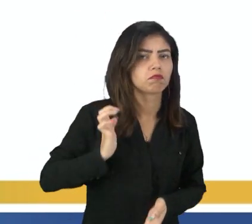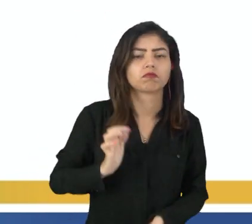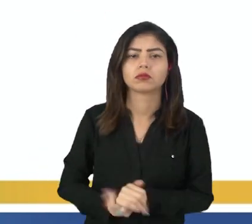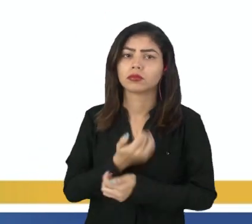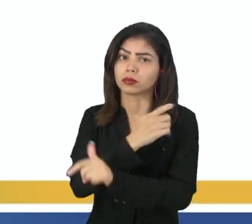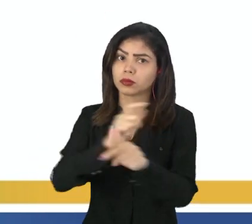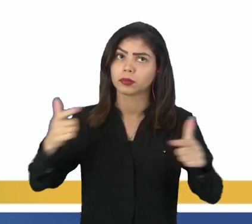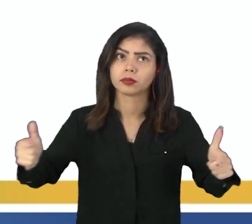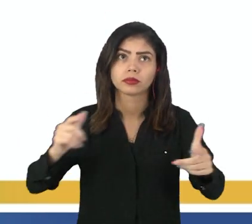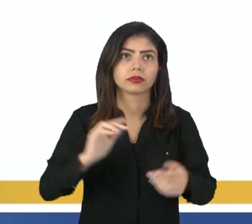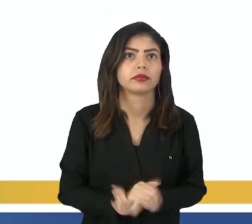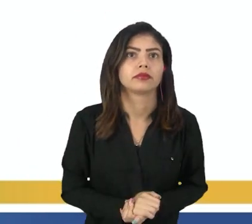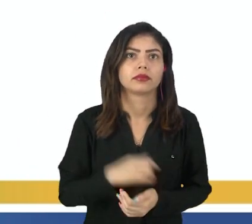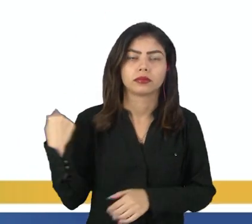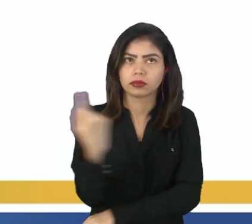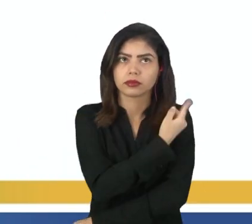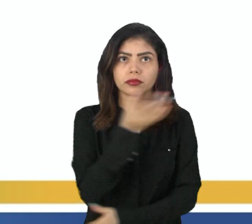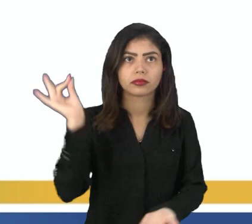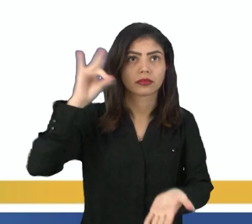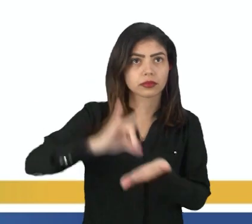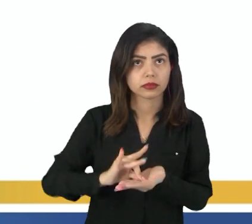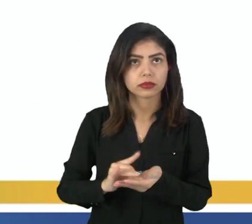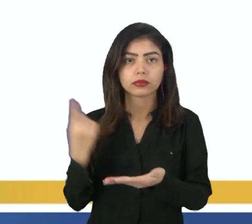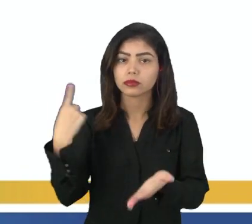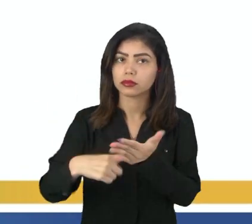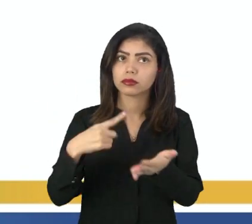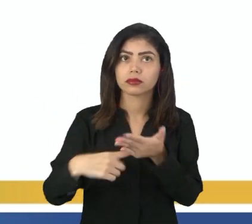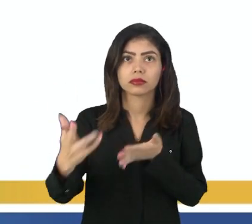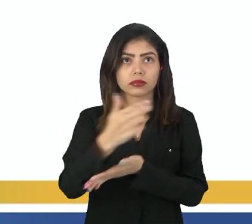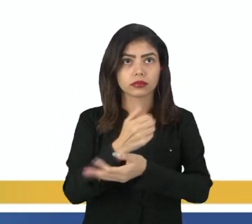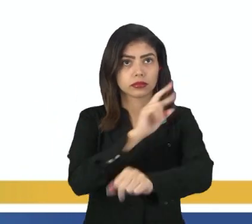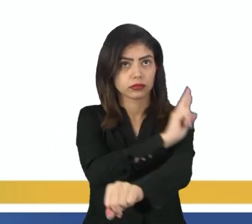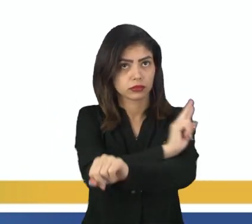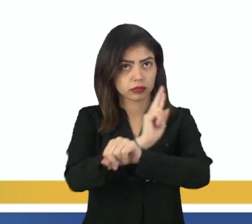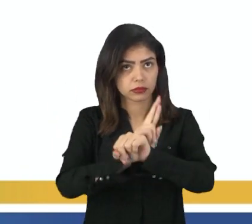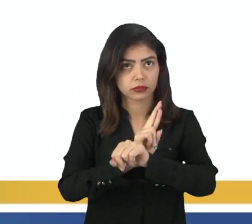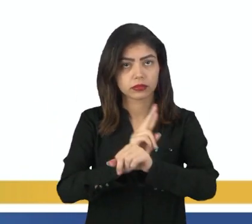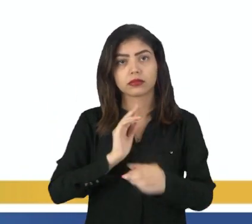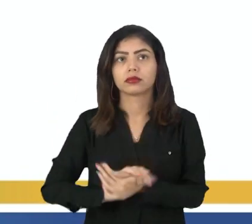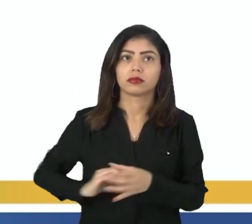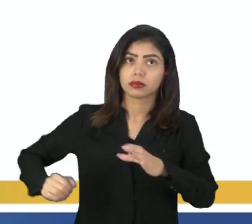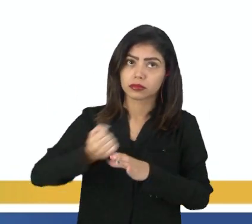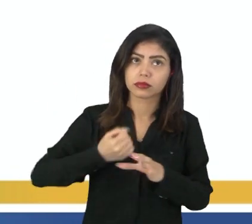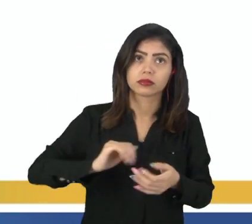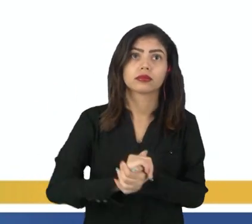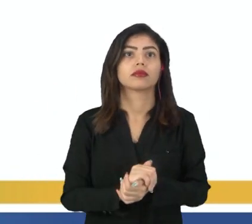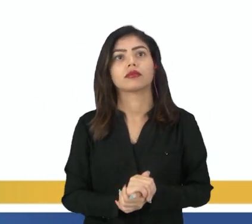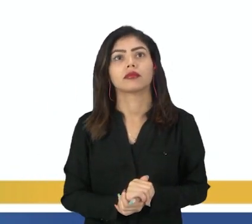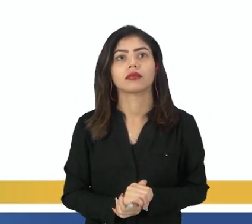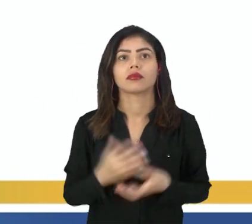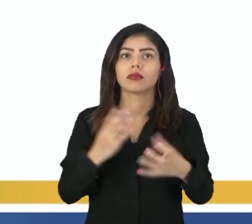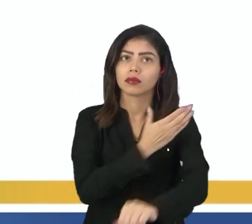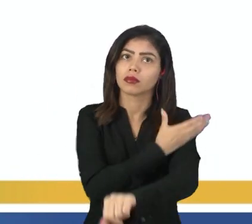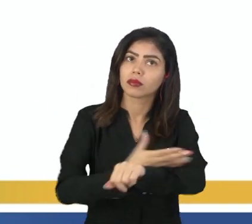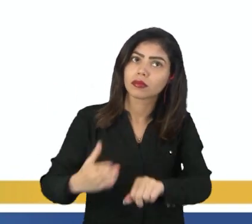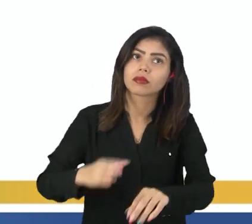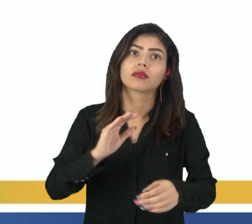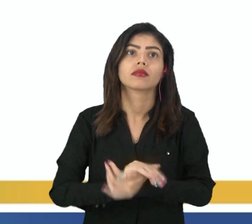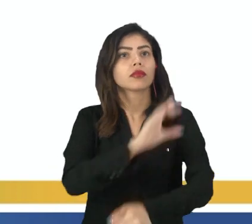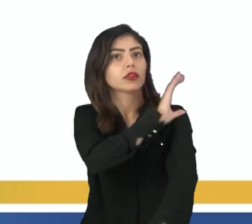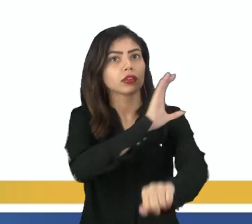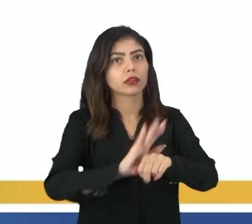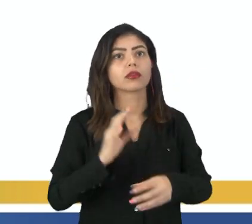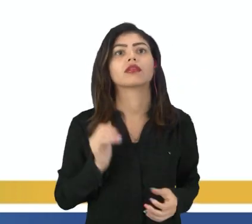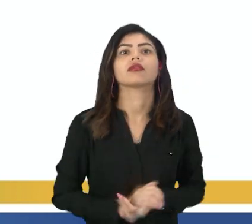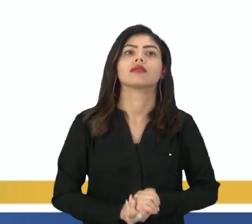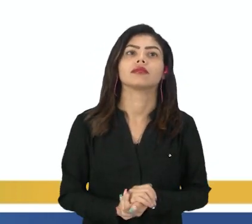bastante rica e ampla. Somos, na verdade, uma combinação de artes, religiões, culinária, costumes e de